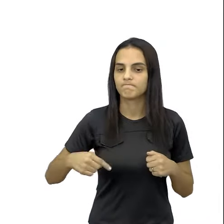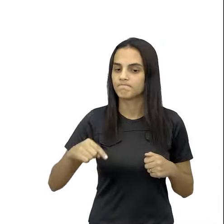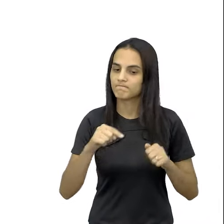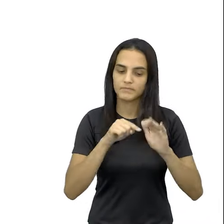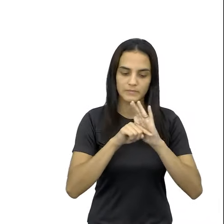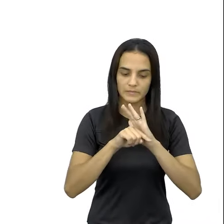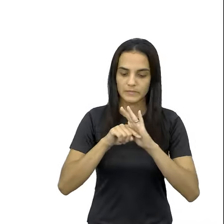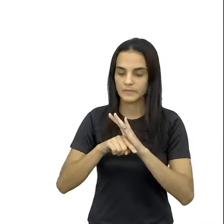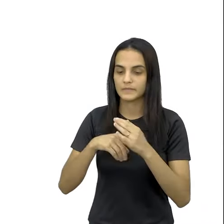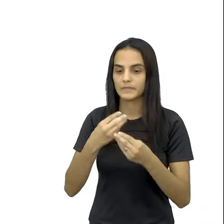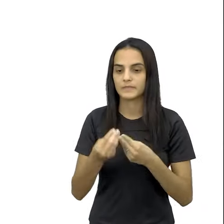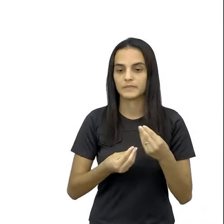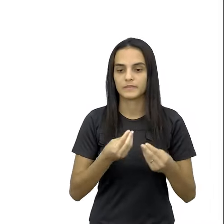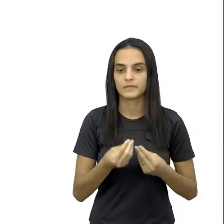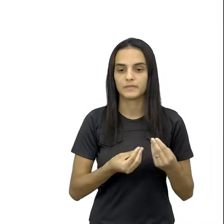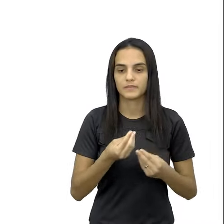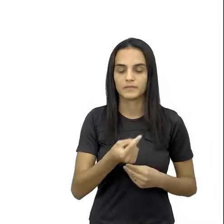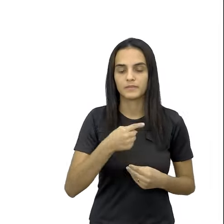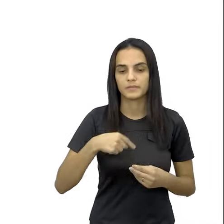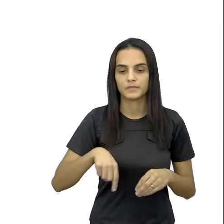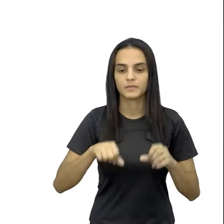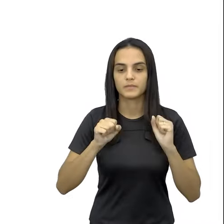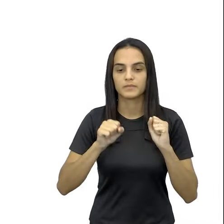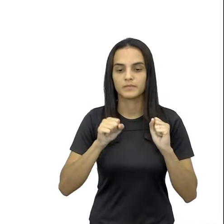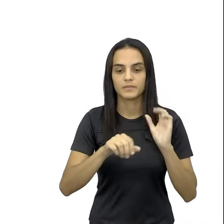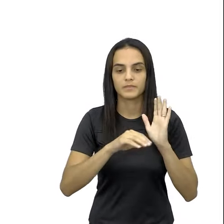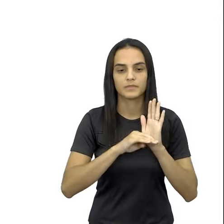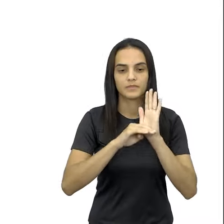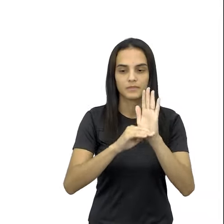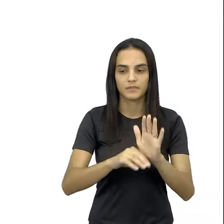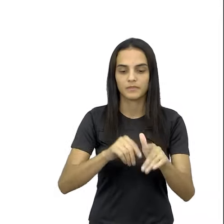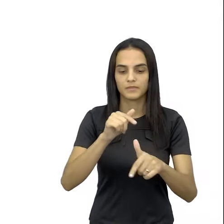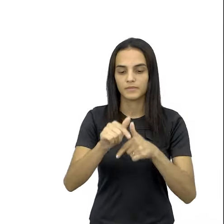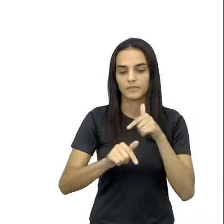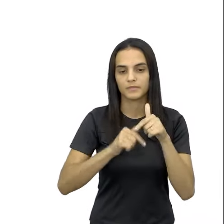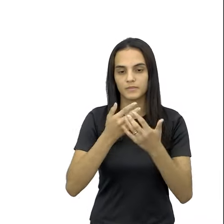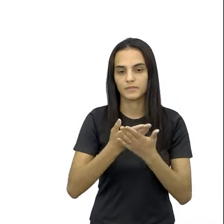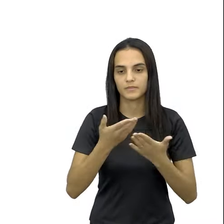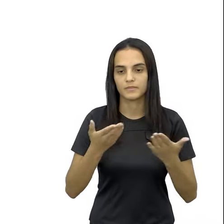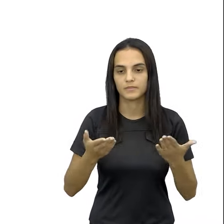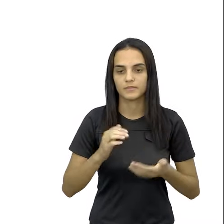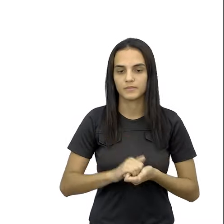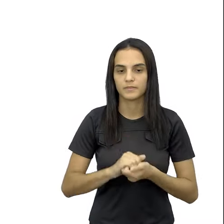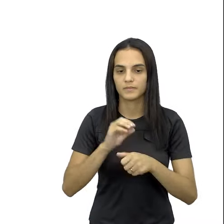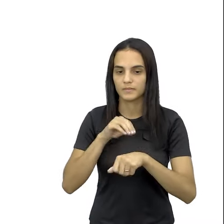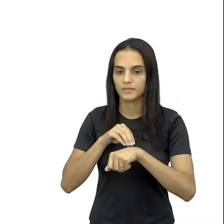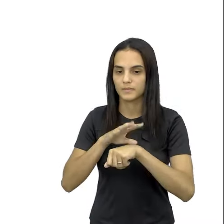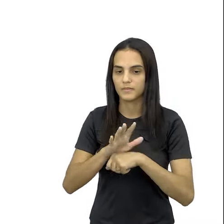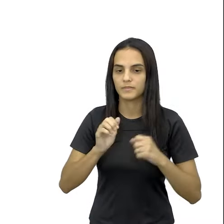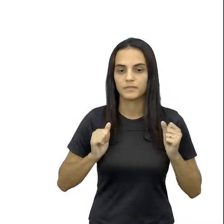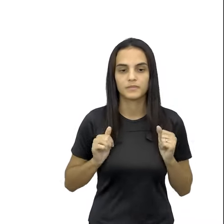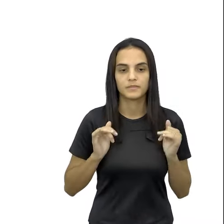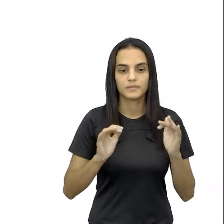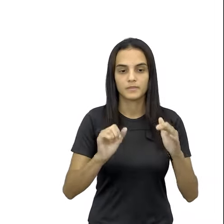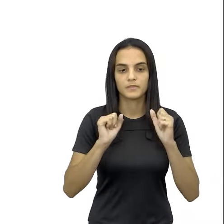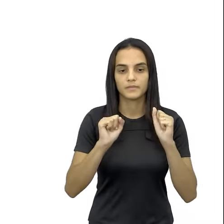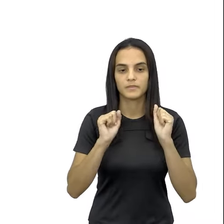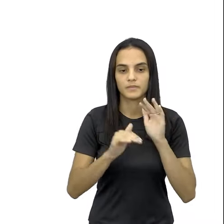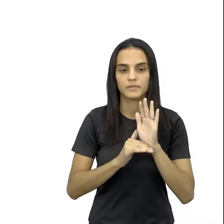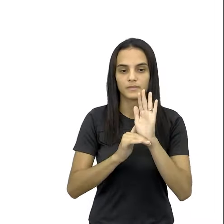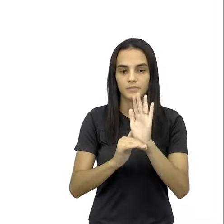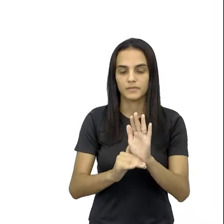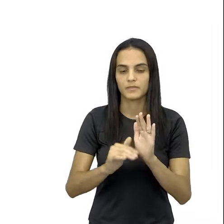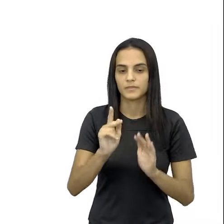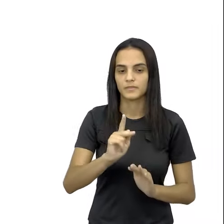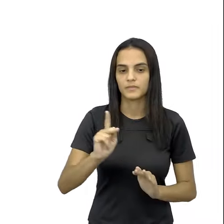explorar aí de que maneira que isso pode contribuir para o trabalho de vocês. Sugerir ações que poderão auxiliar o